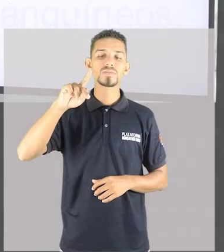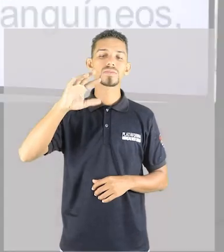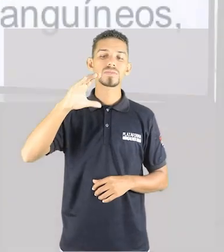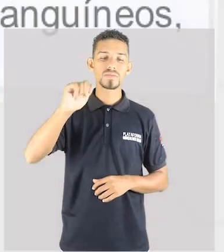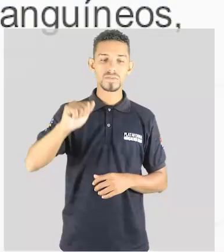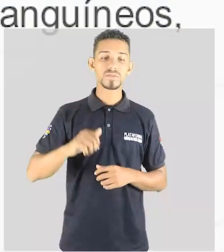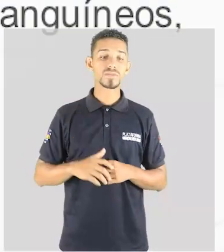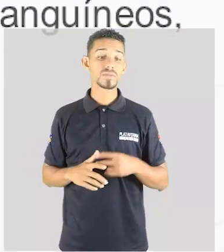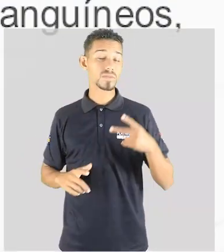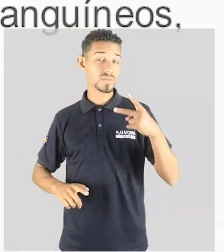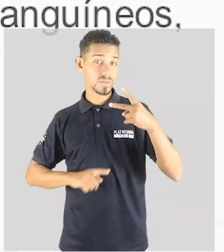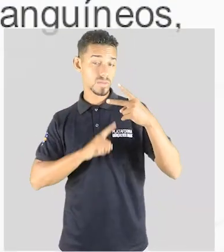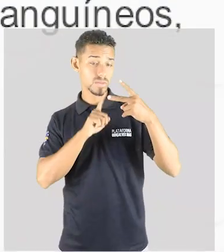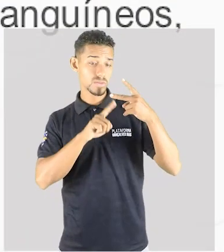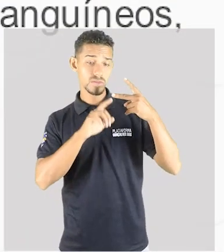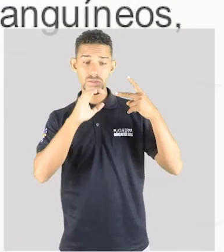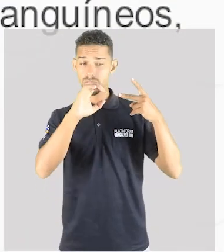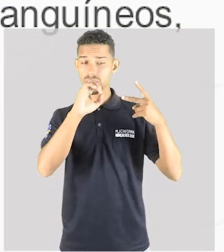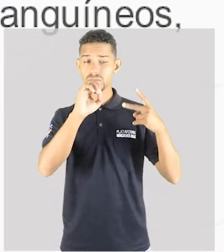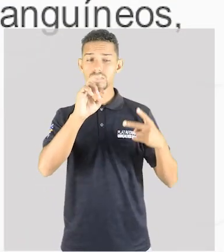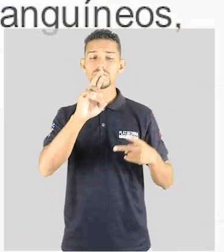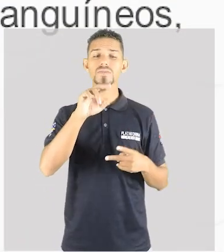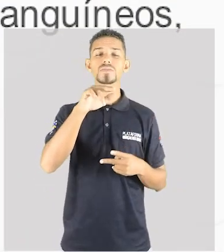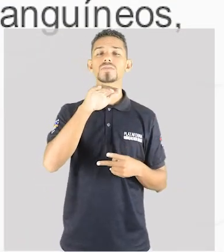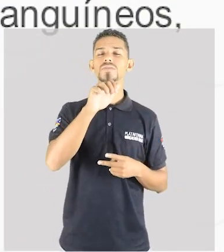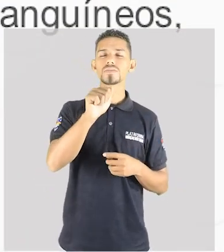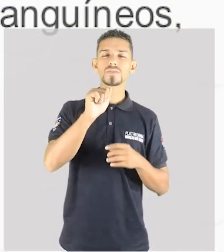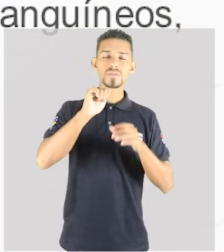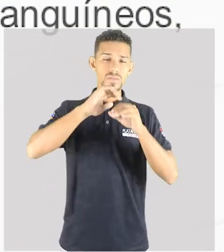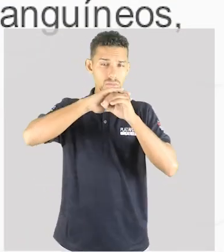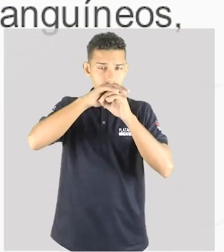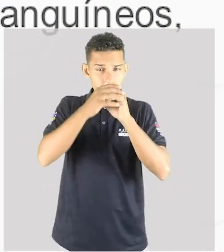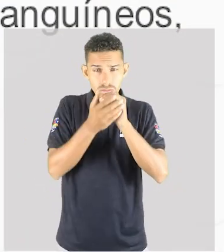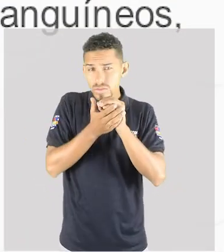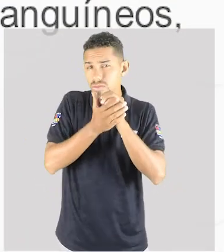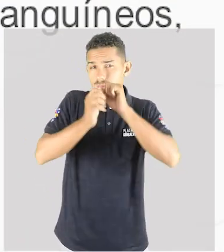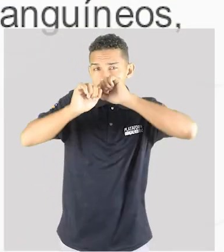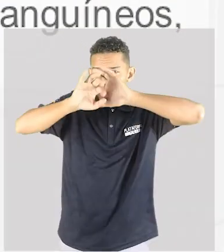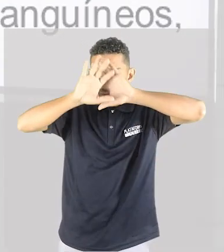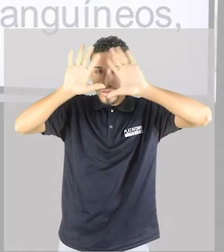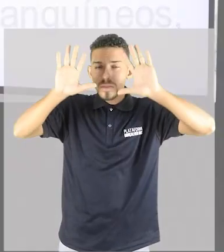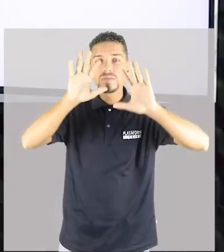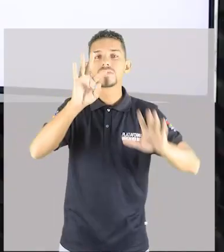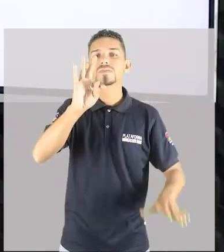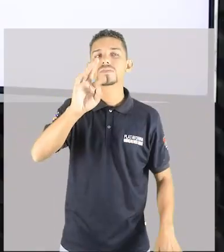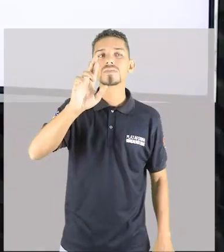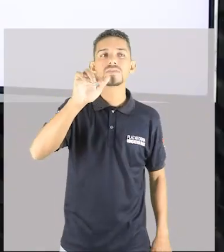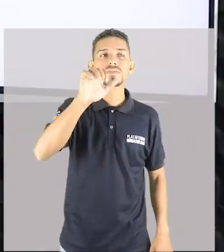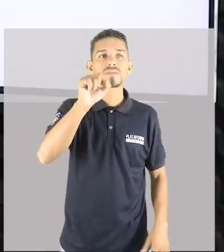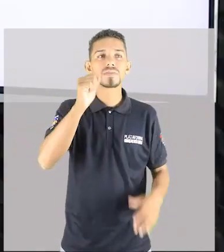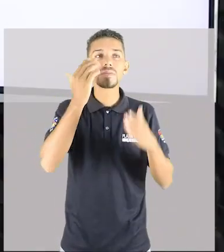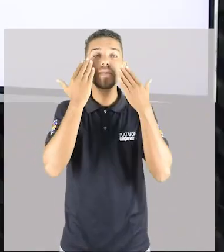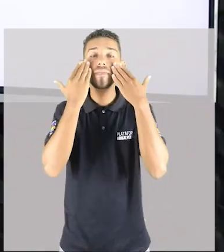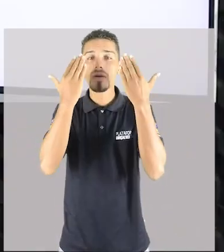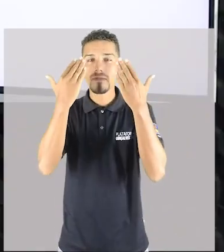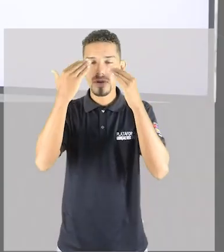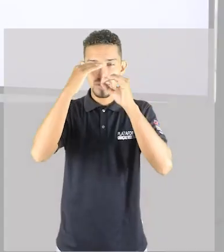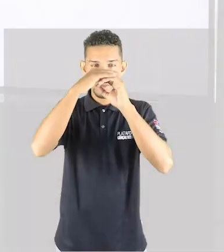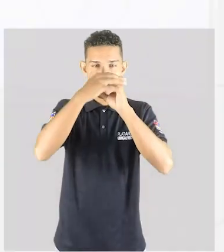Tem a córnea. A córnea é a parte transparente do olho constituída por uma fina e resistente membrana. Fica bem na frente aqui,